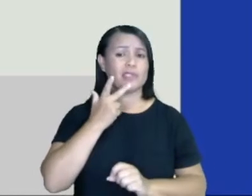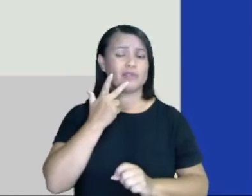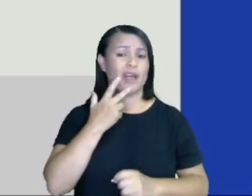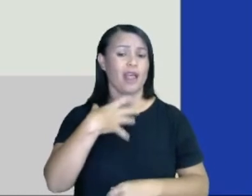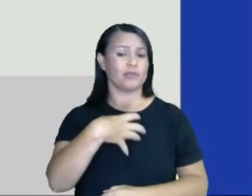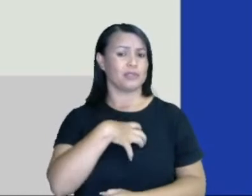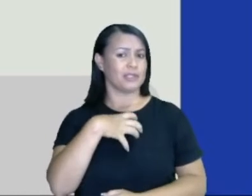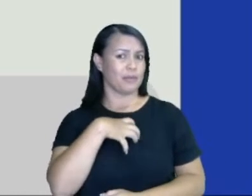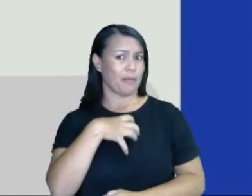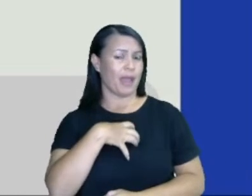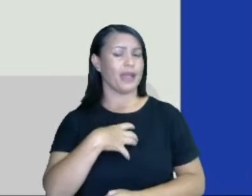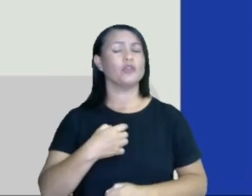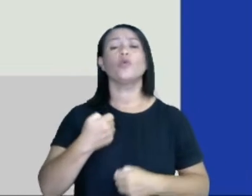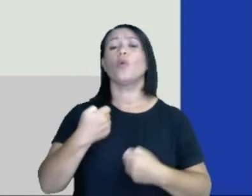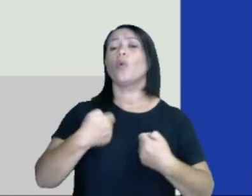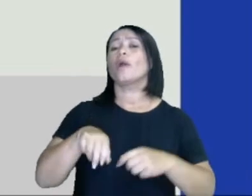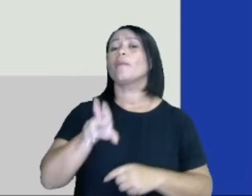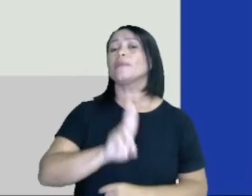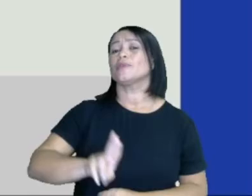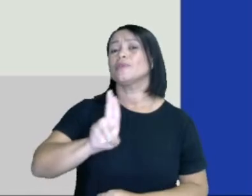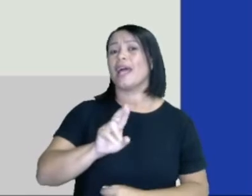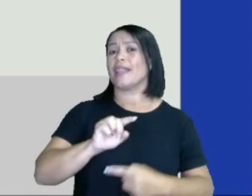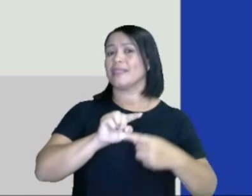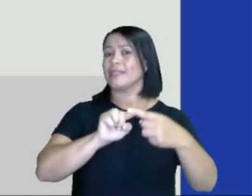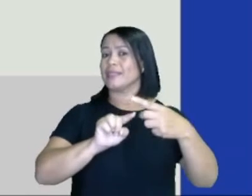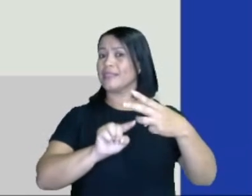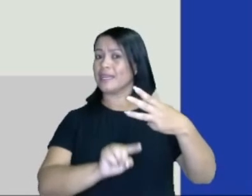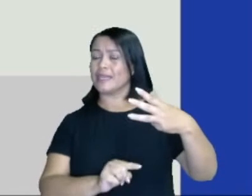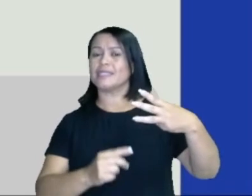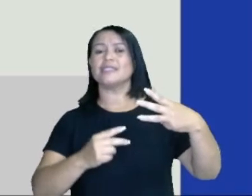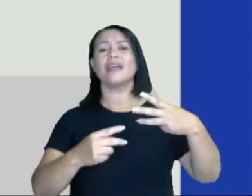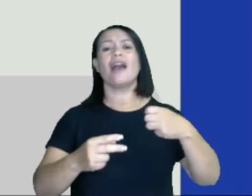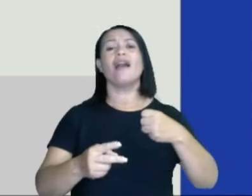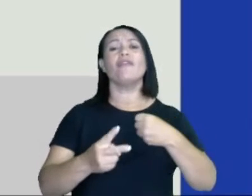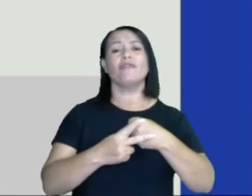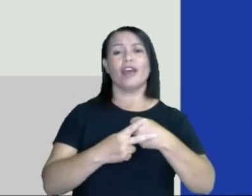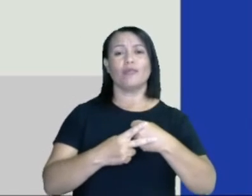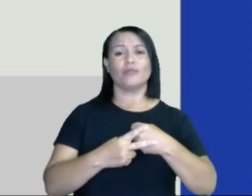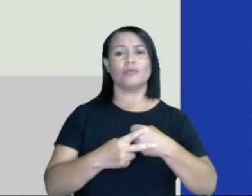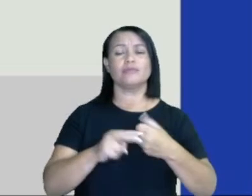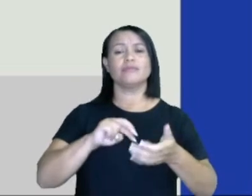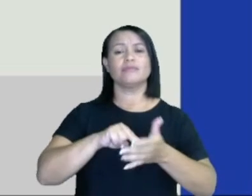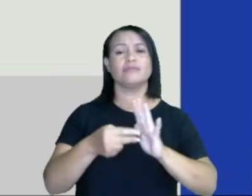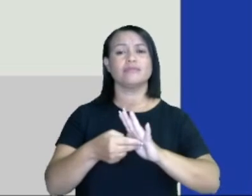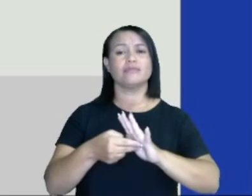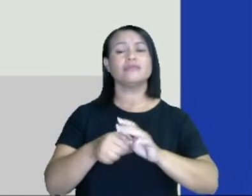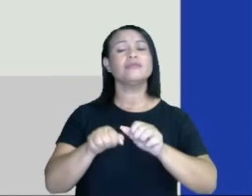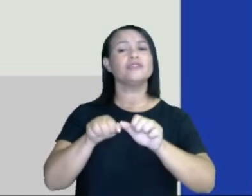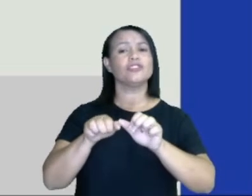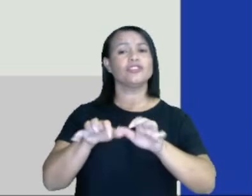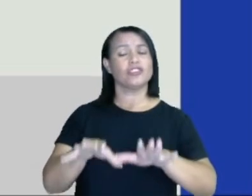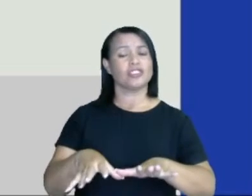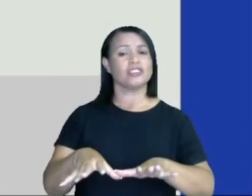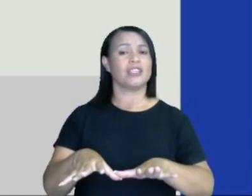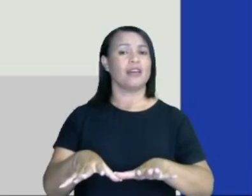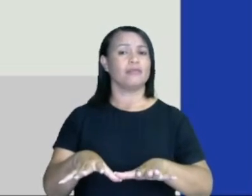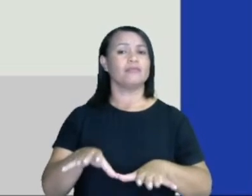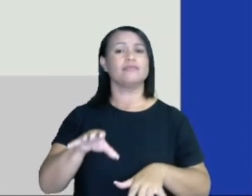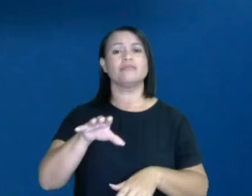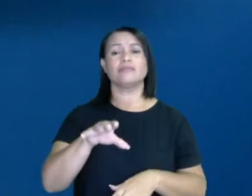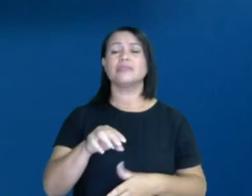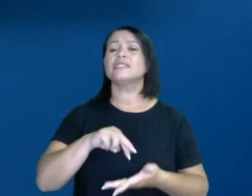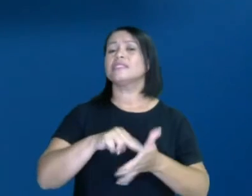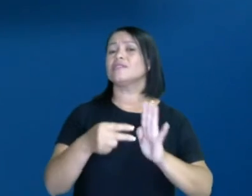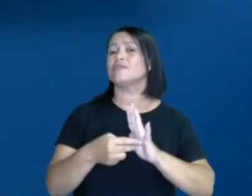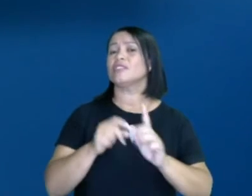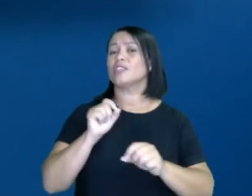desses sentimentos, a gente usa 3 verbos. Estar, que a gente aprendeu na aula passada, que é um verbo